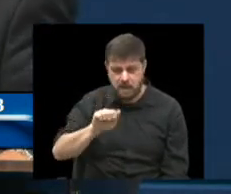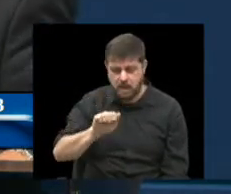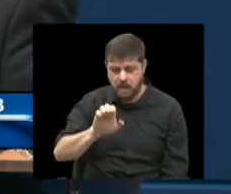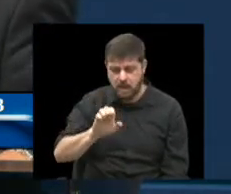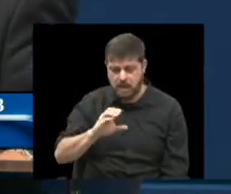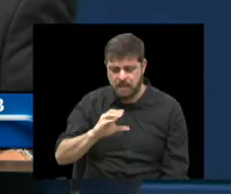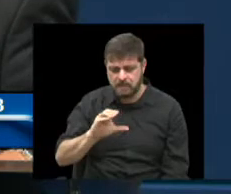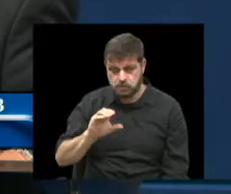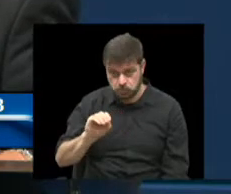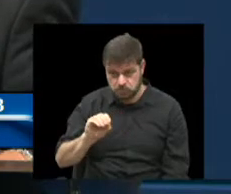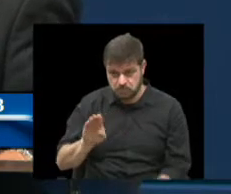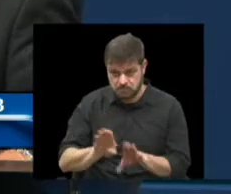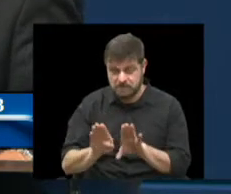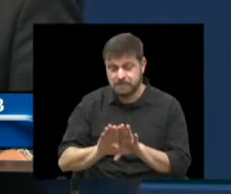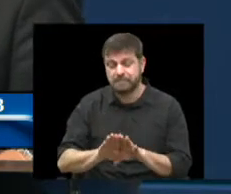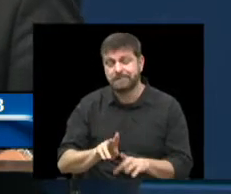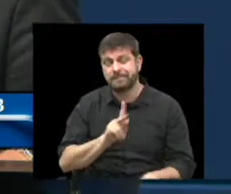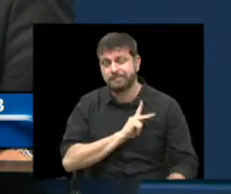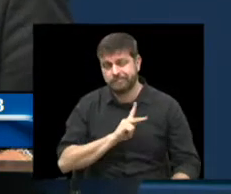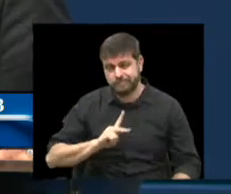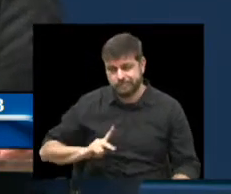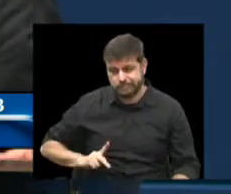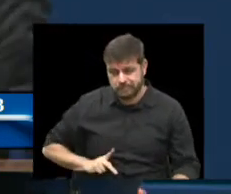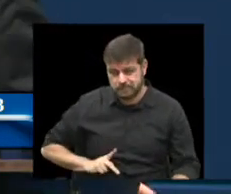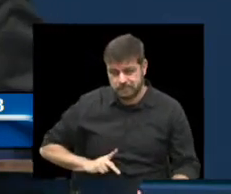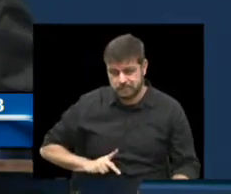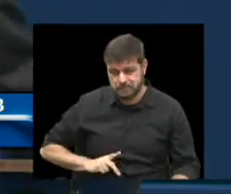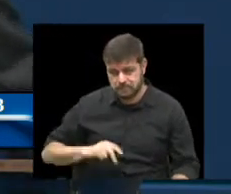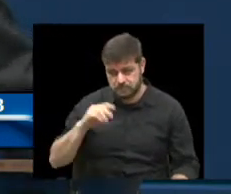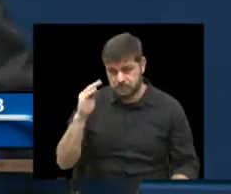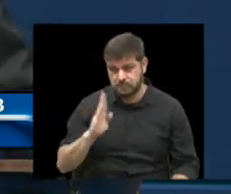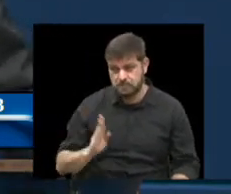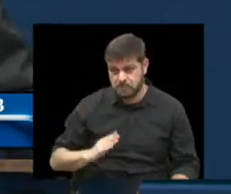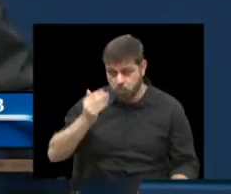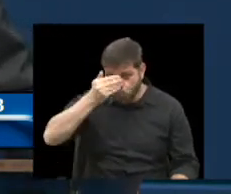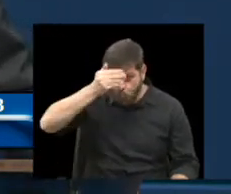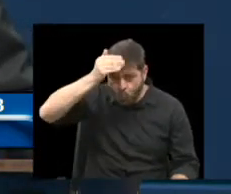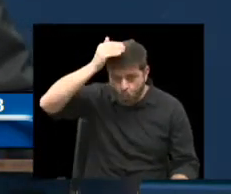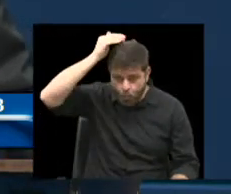atual presidente da República, Michel Temer.